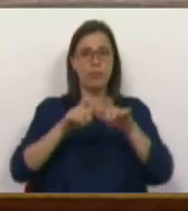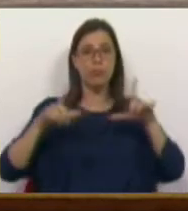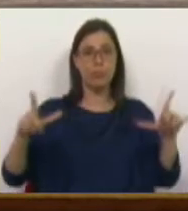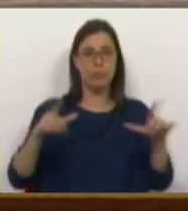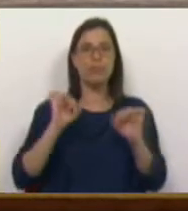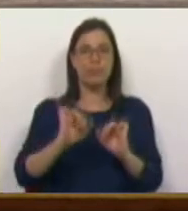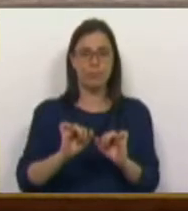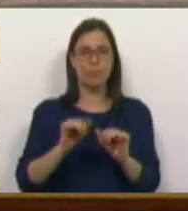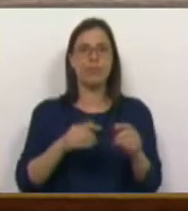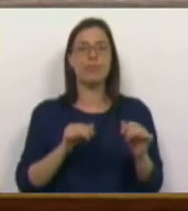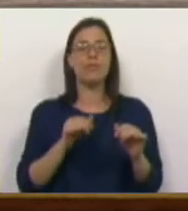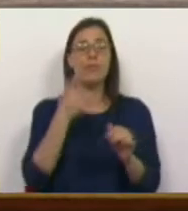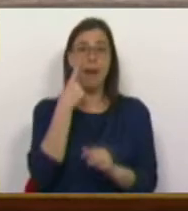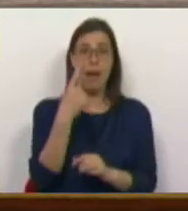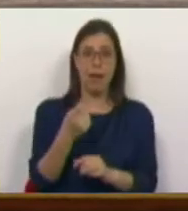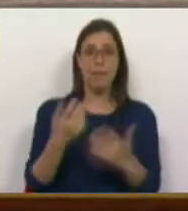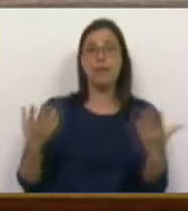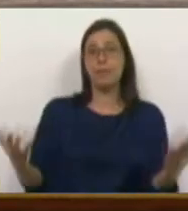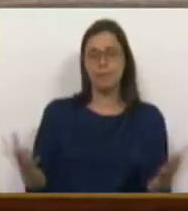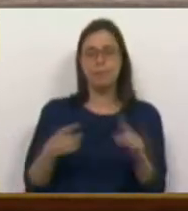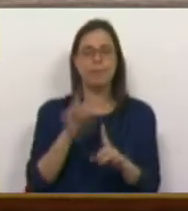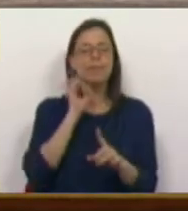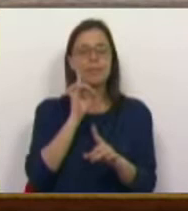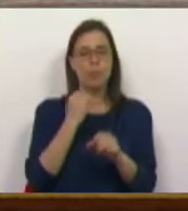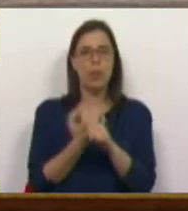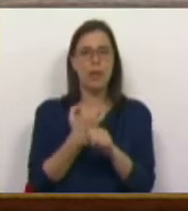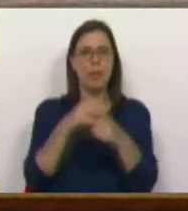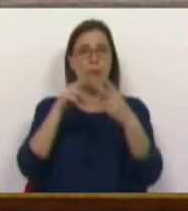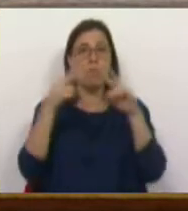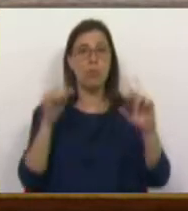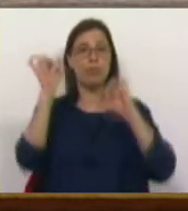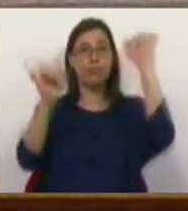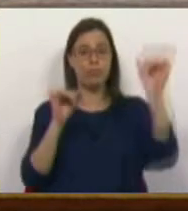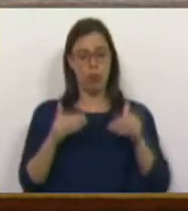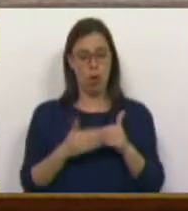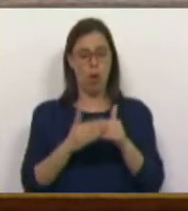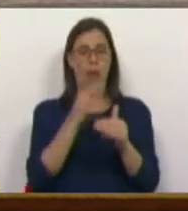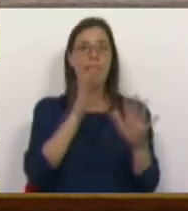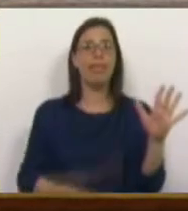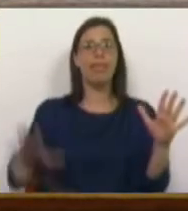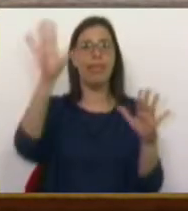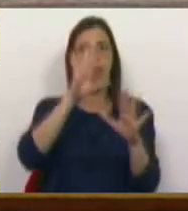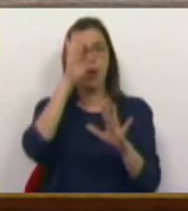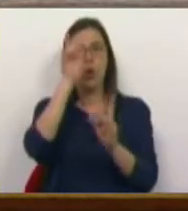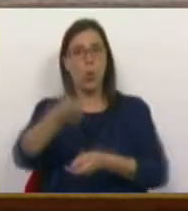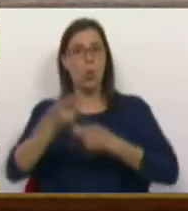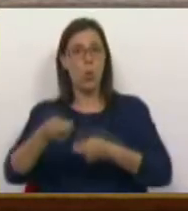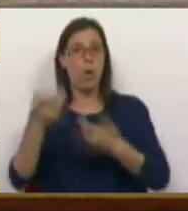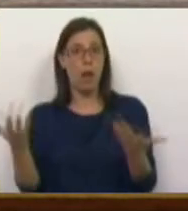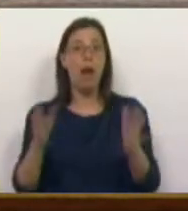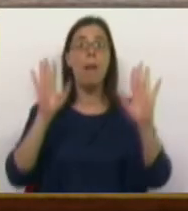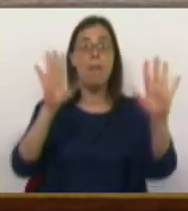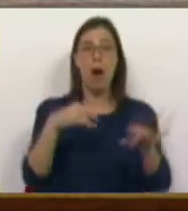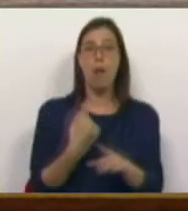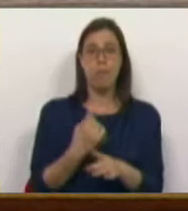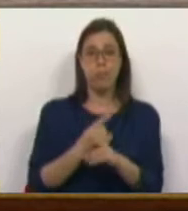municipais. Reconhece-se assim o importante papel dos municípios no ordenamento do seu território rural, mas